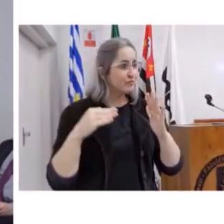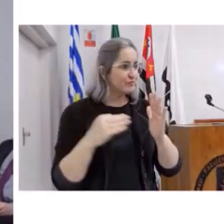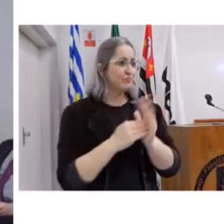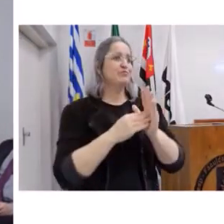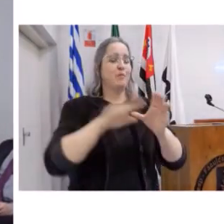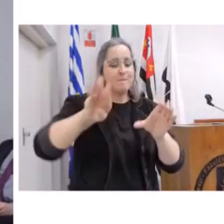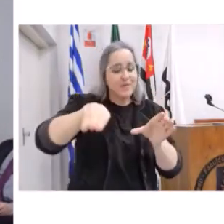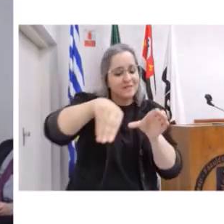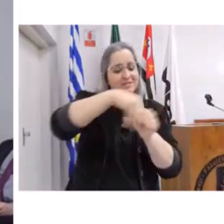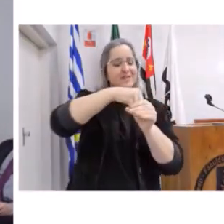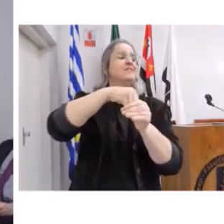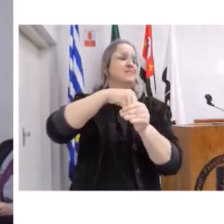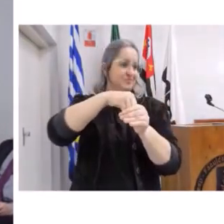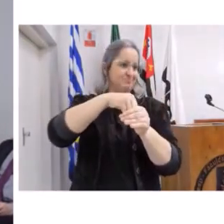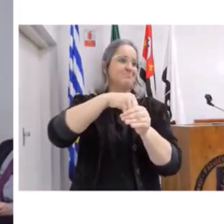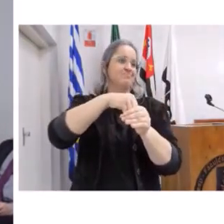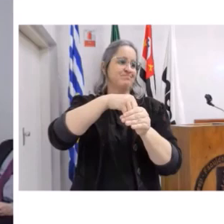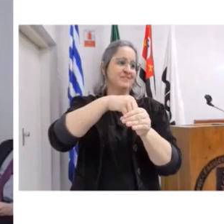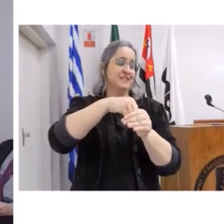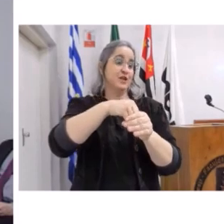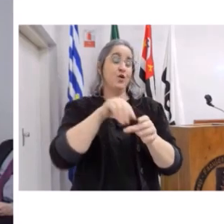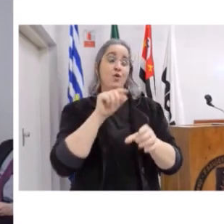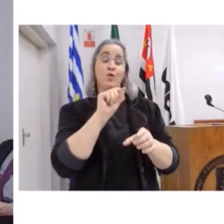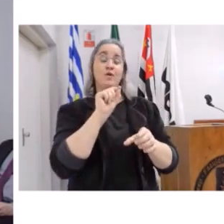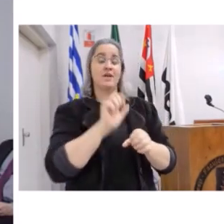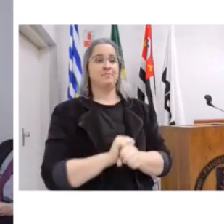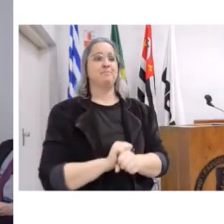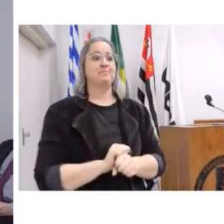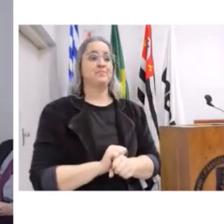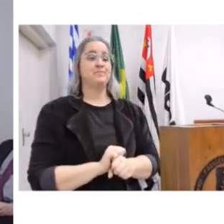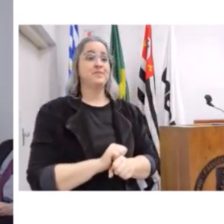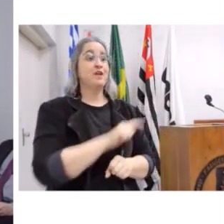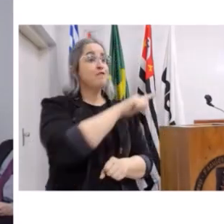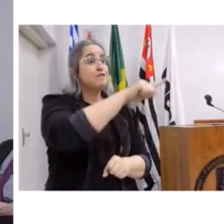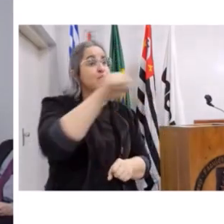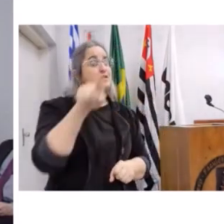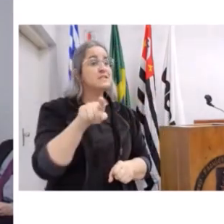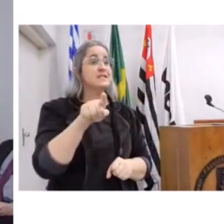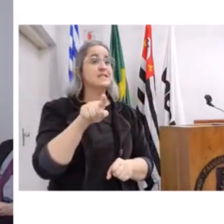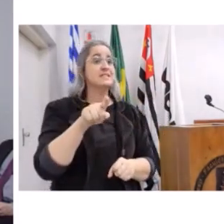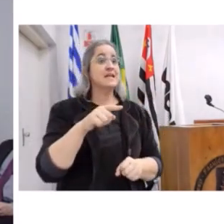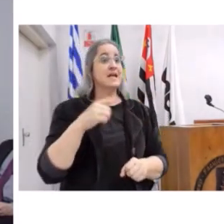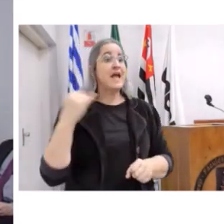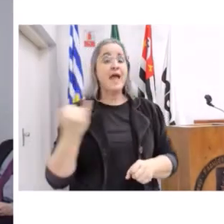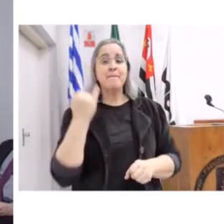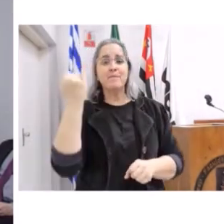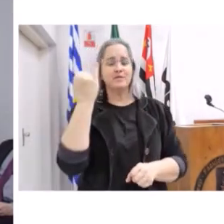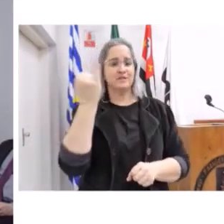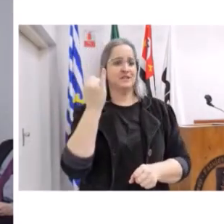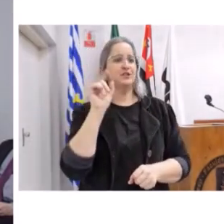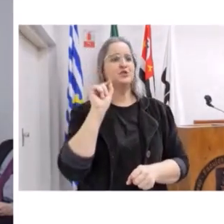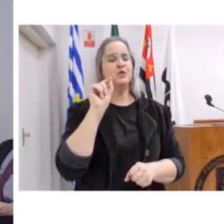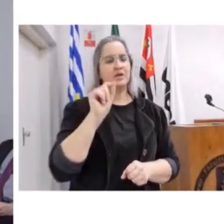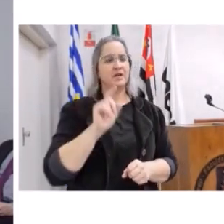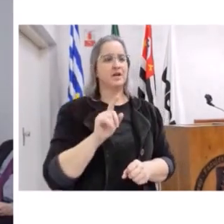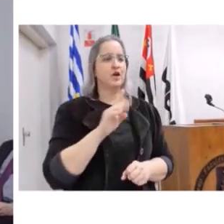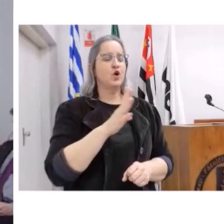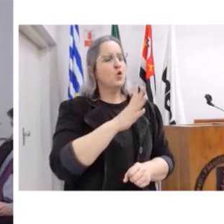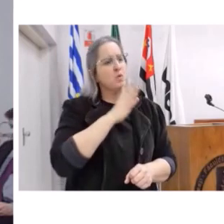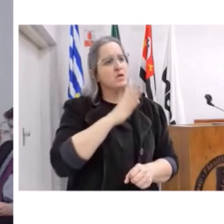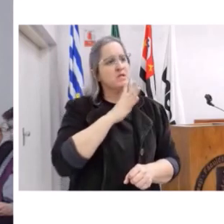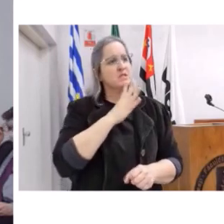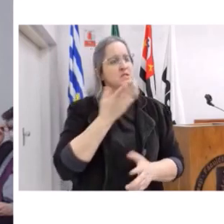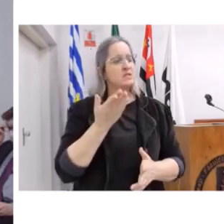isso em sala de aula, mas agora eu acho interessante na mídia vocês conhecerem uma proposta de melhoria desse contexto, né,